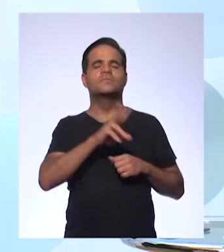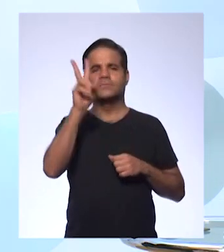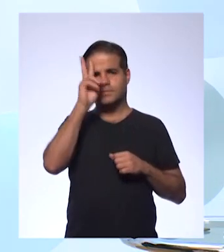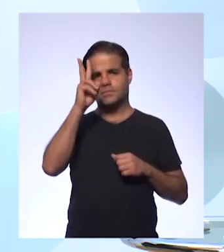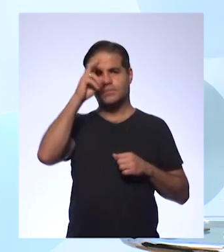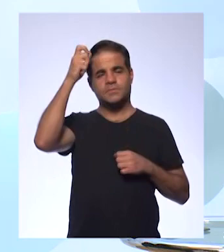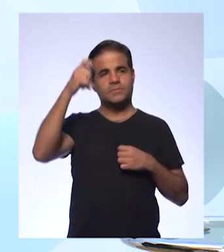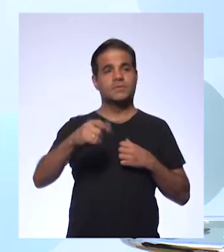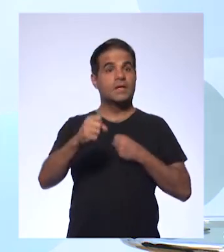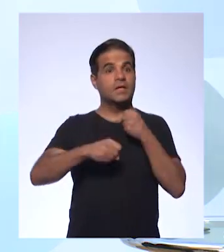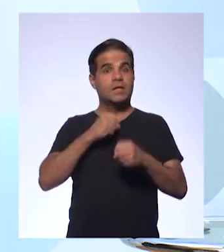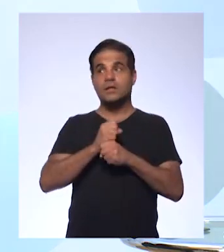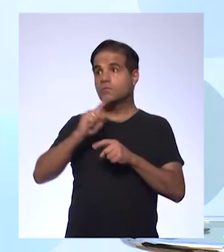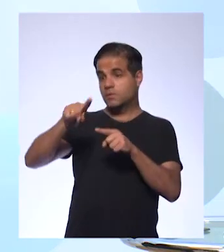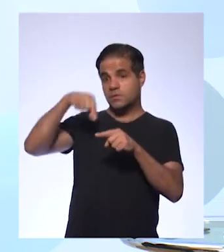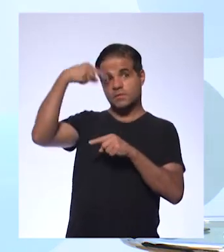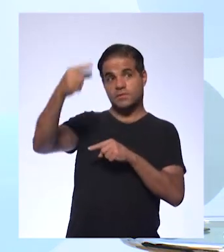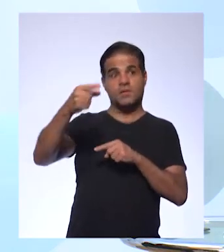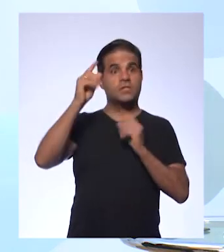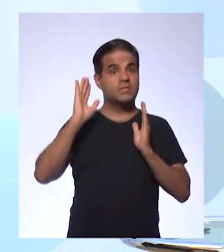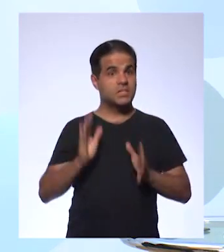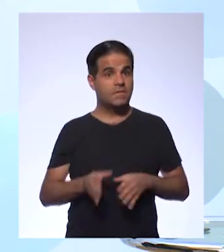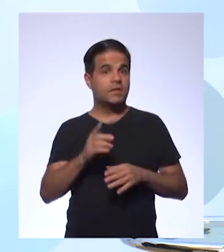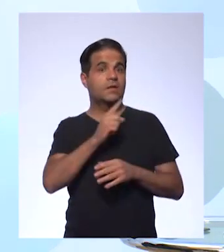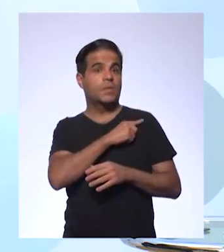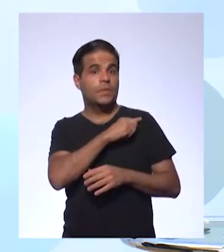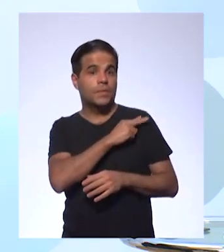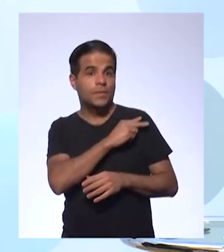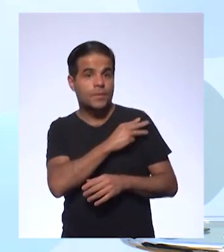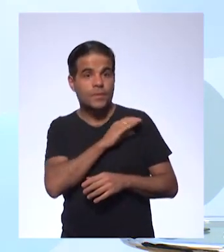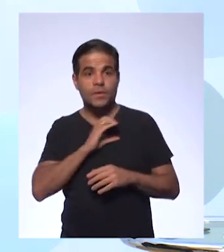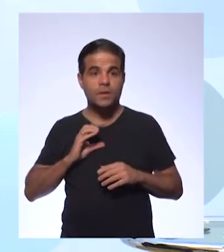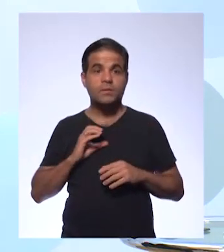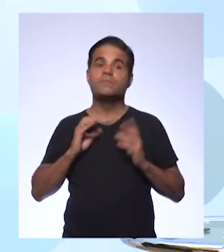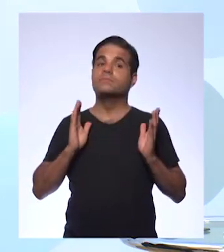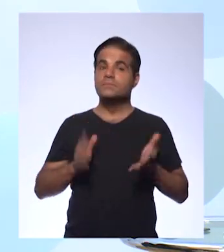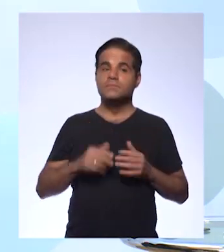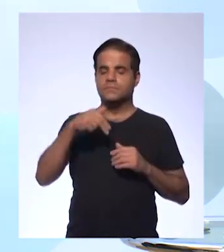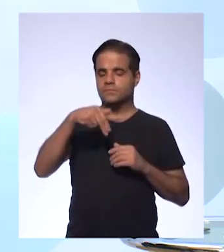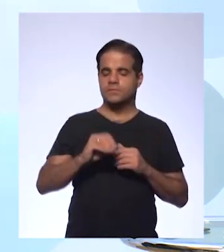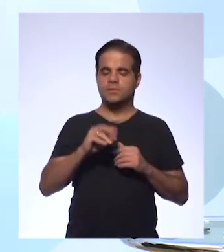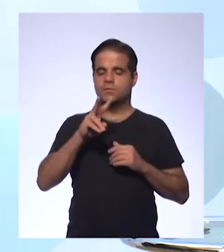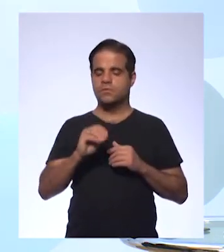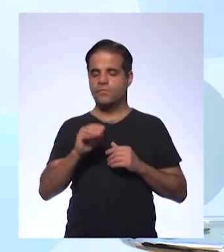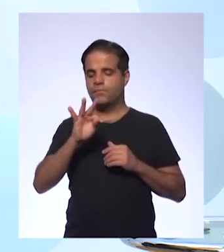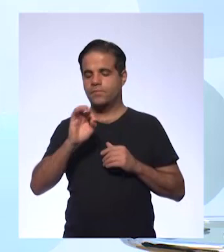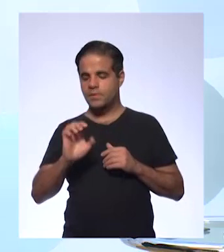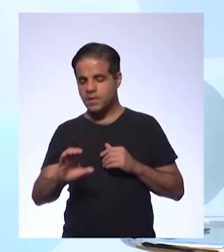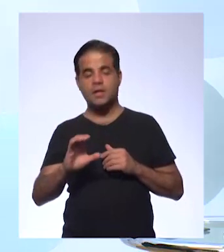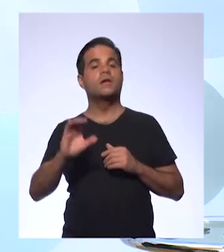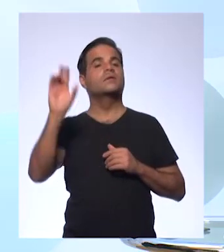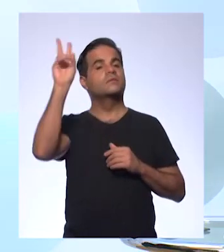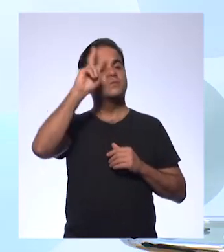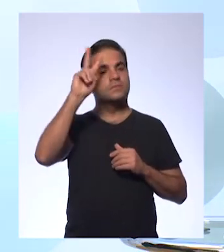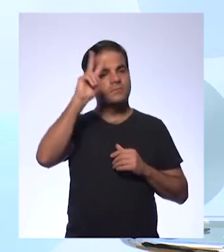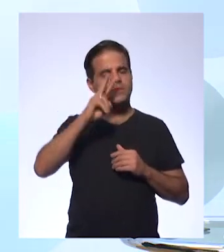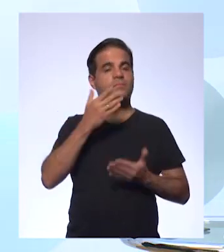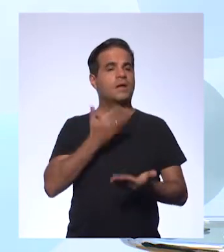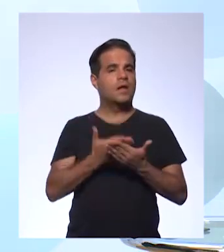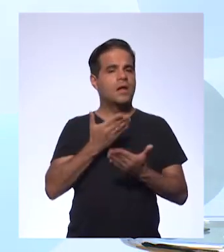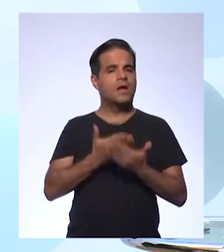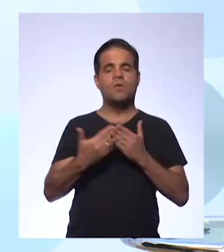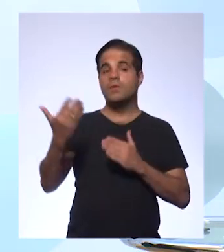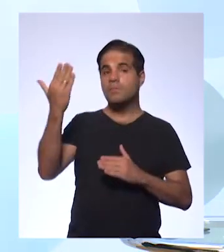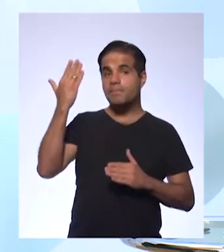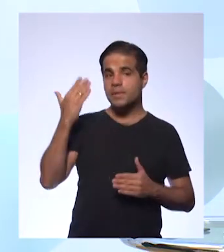falou que ano que vem vocês já vão estar no ensino médio. Então, o Novotec, lembrando a vocês que nós falamos na aula